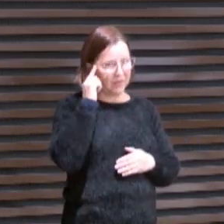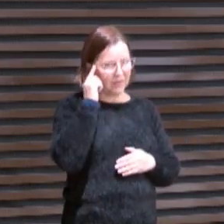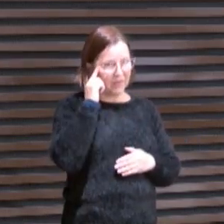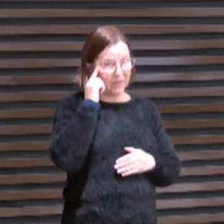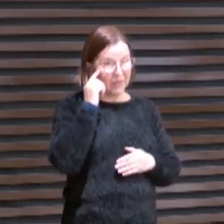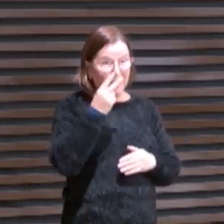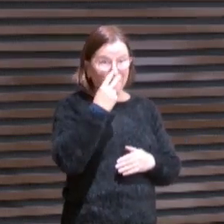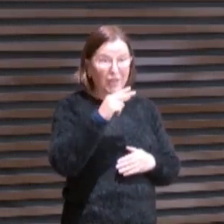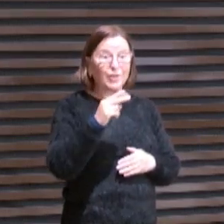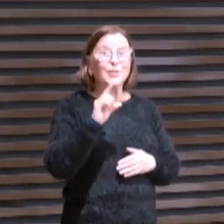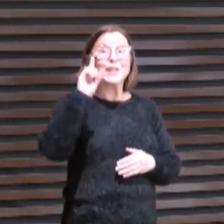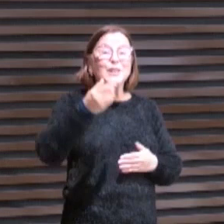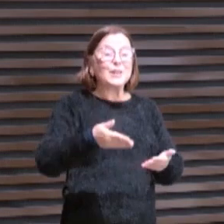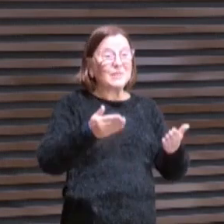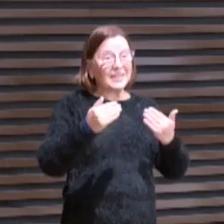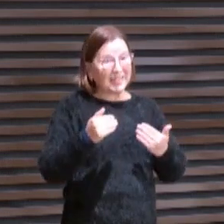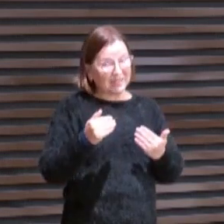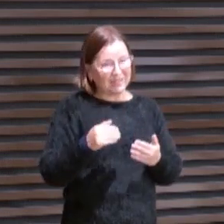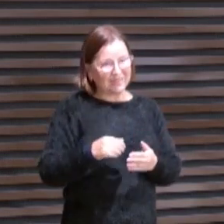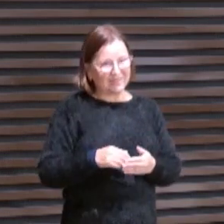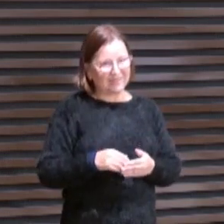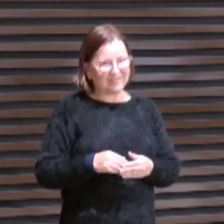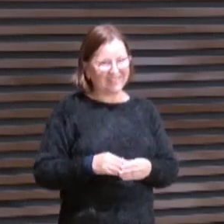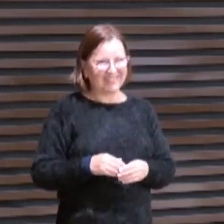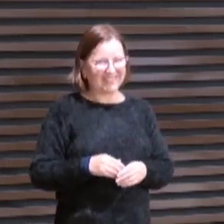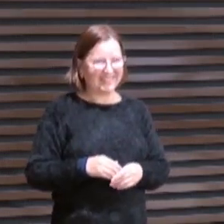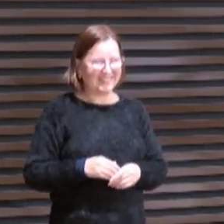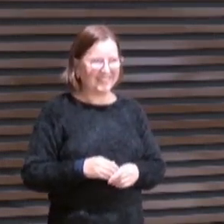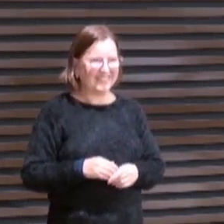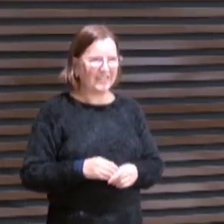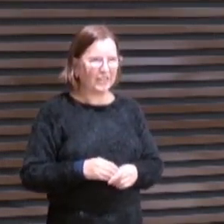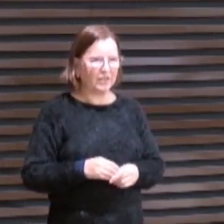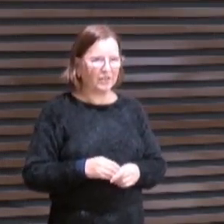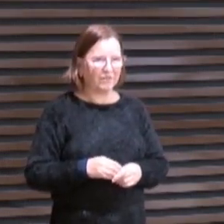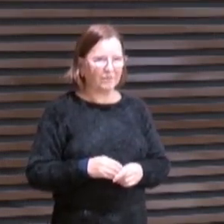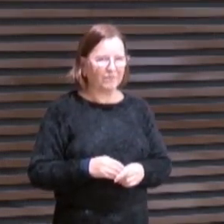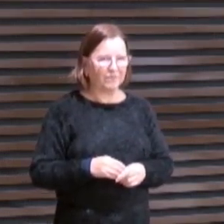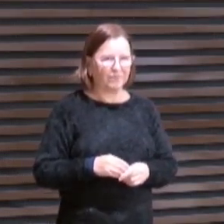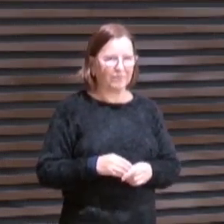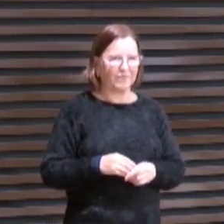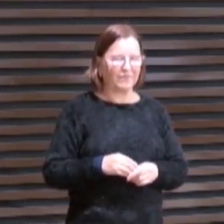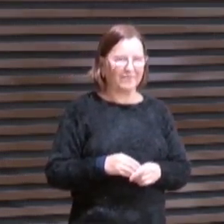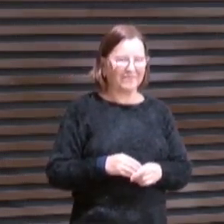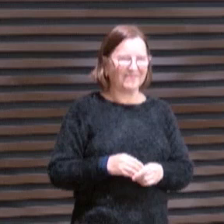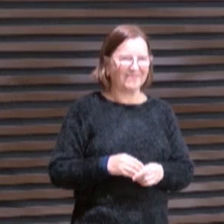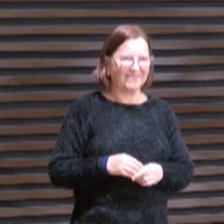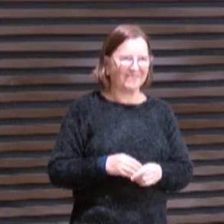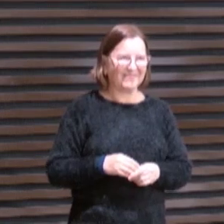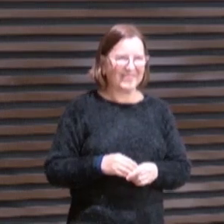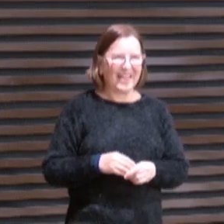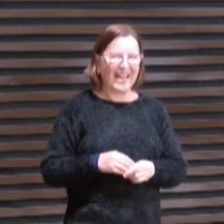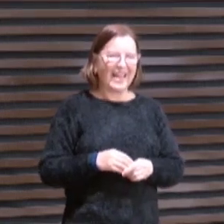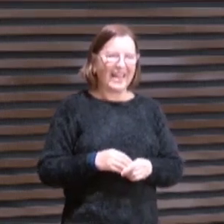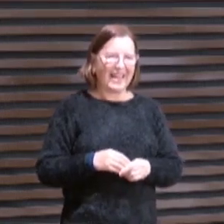deu. Eu vou fazer meu espanhol aqui meio... Porque não dá para traduzir poesia.